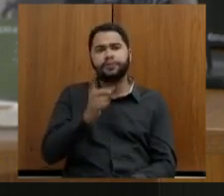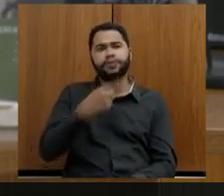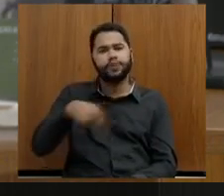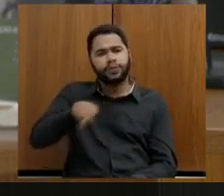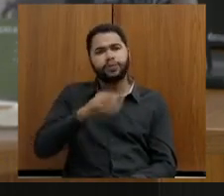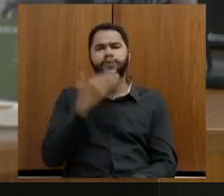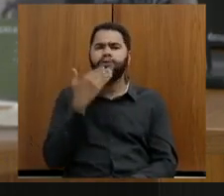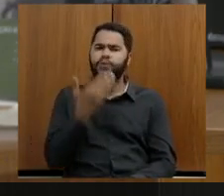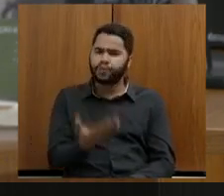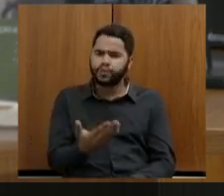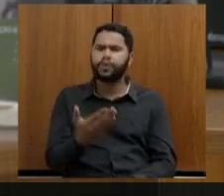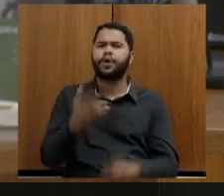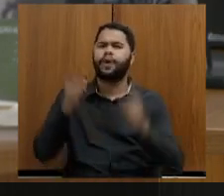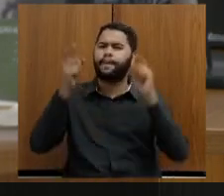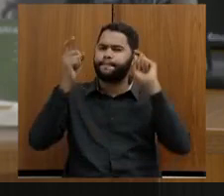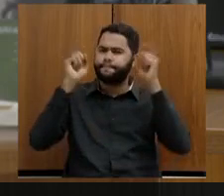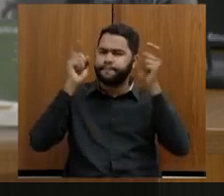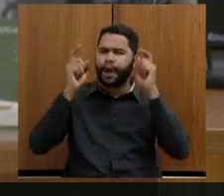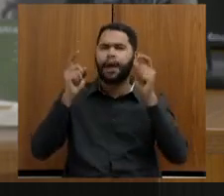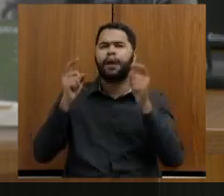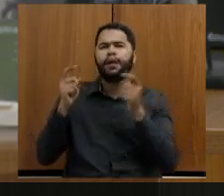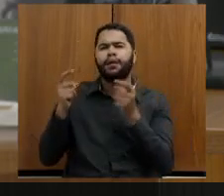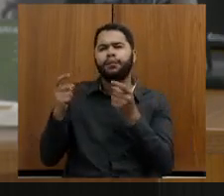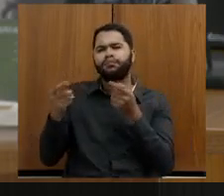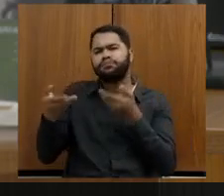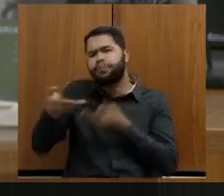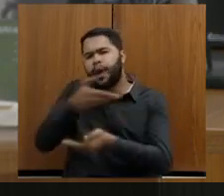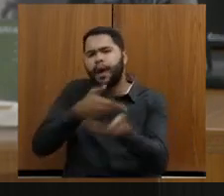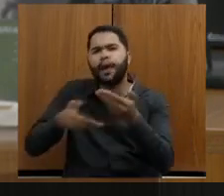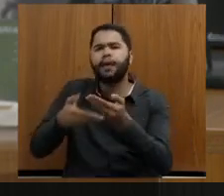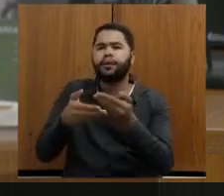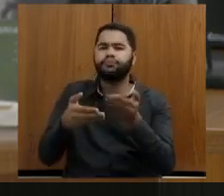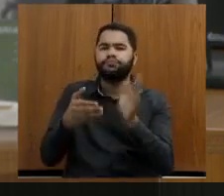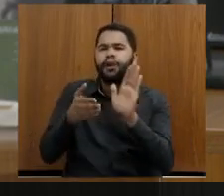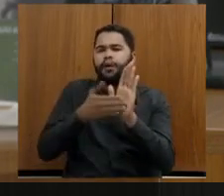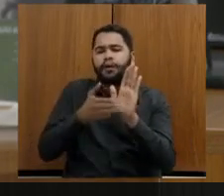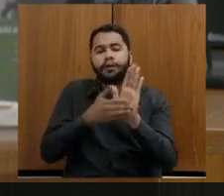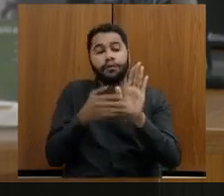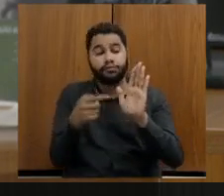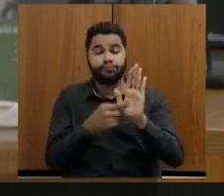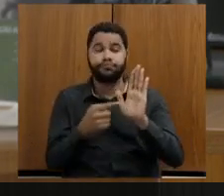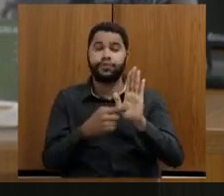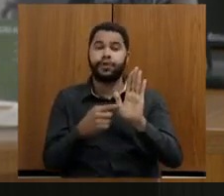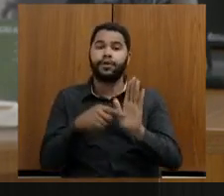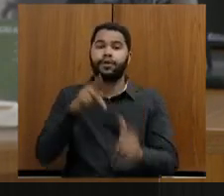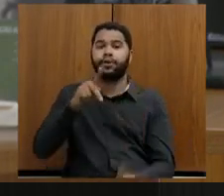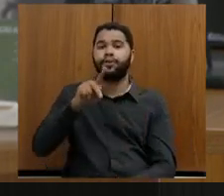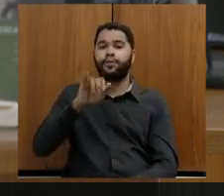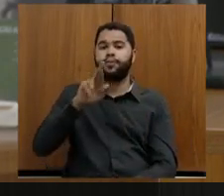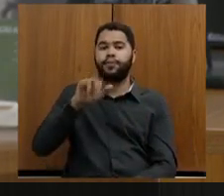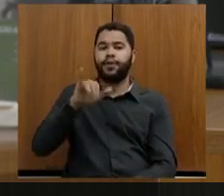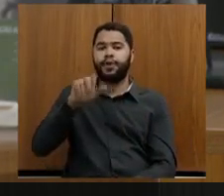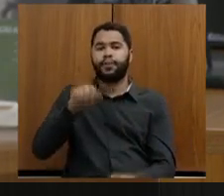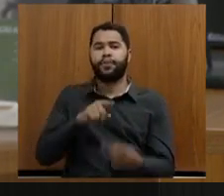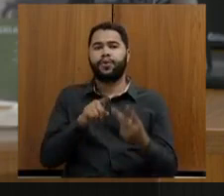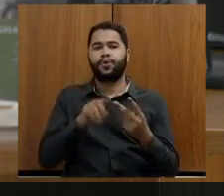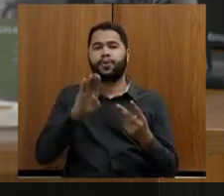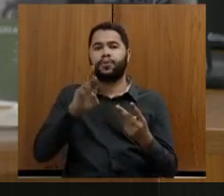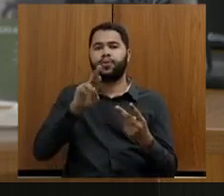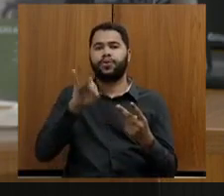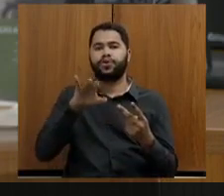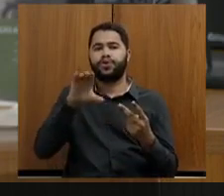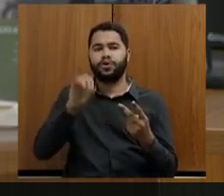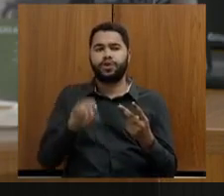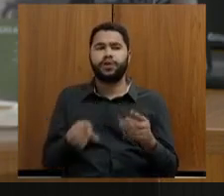gente solicitou de reunião para apoiar esse pleito nosso de Pirapora de Buritizeiro no norte